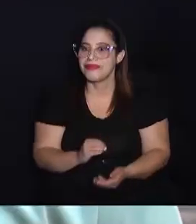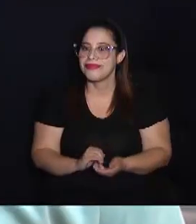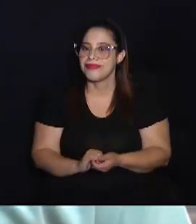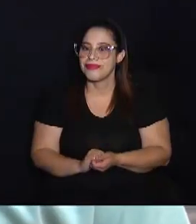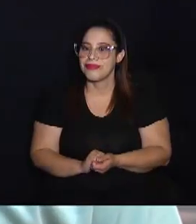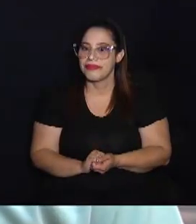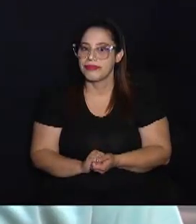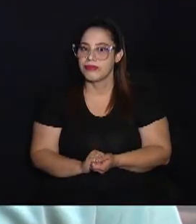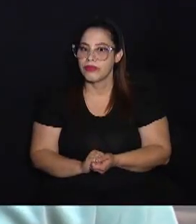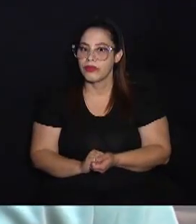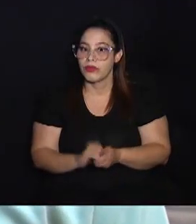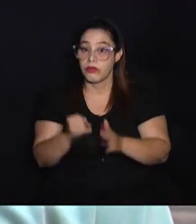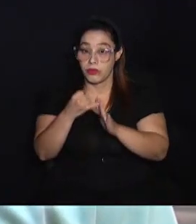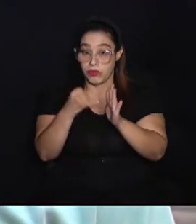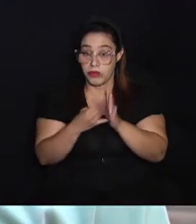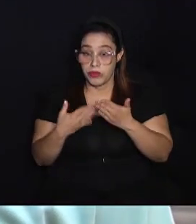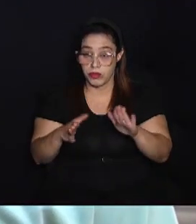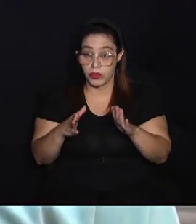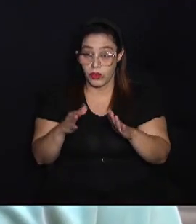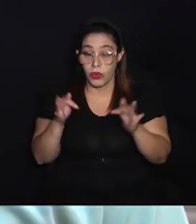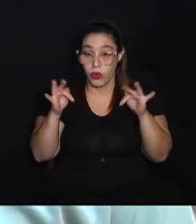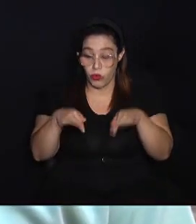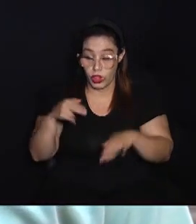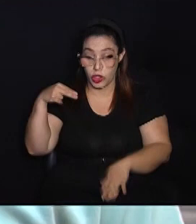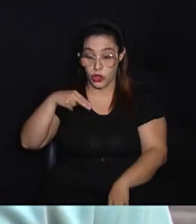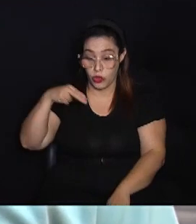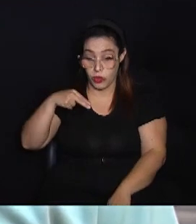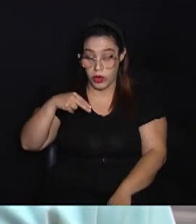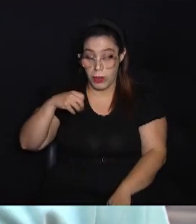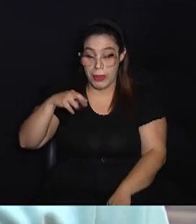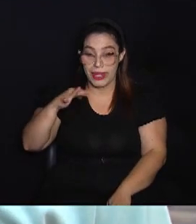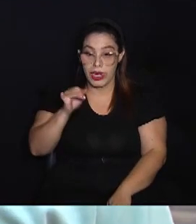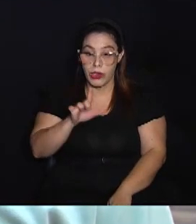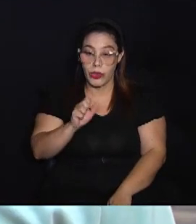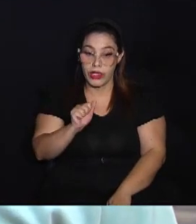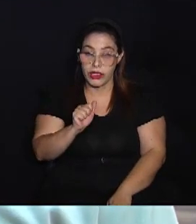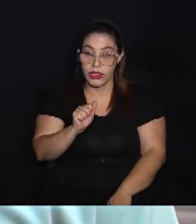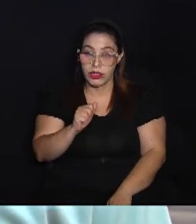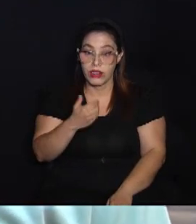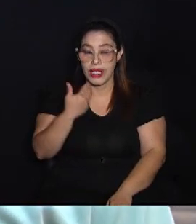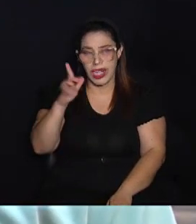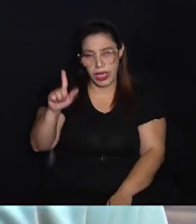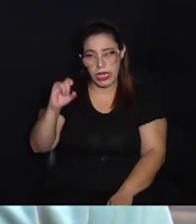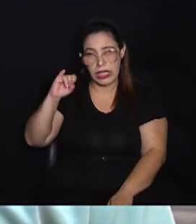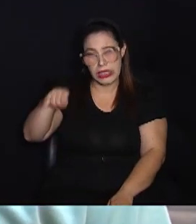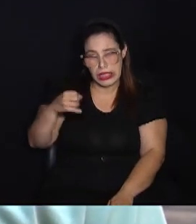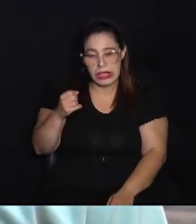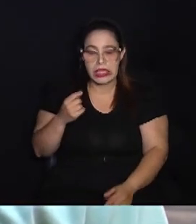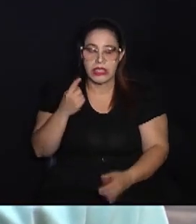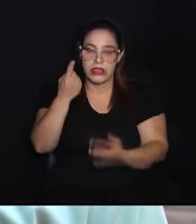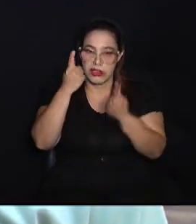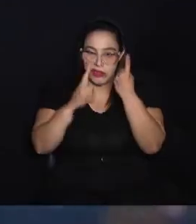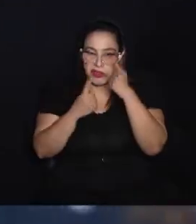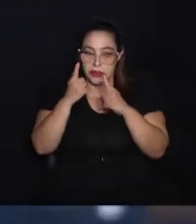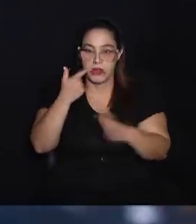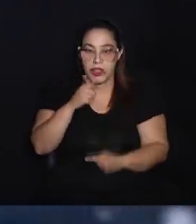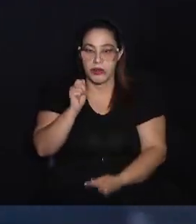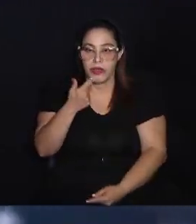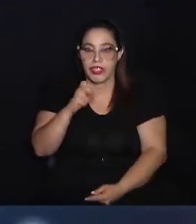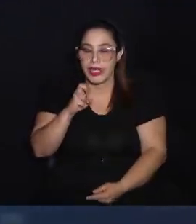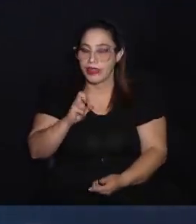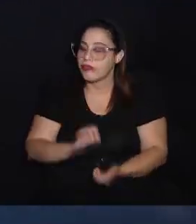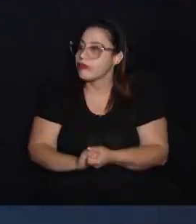consultaescolas.campinas.sp.gov.br. E as matrículas se iniciam no final de novembro para as atividades iniciarem lá em janeiro e fevereiro de 2025.